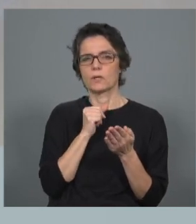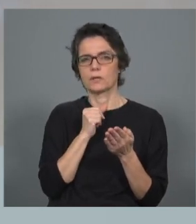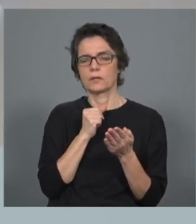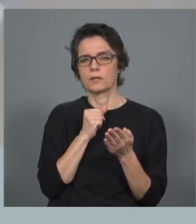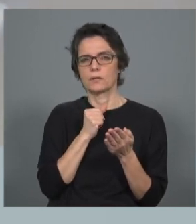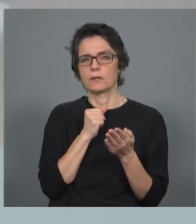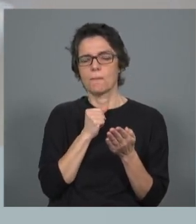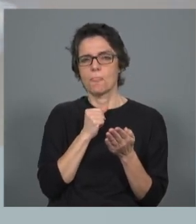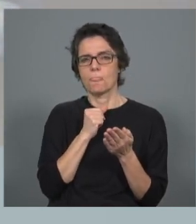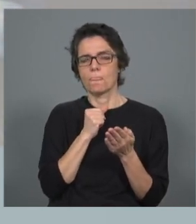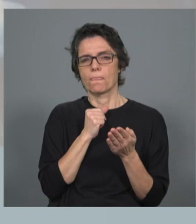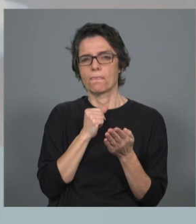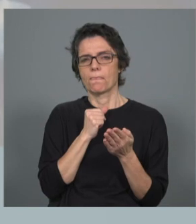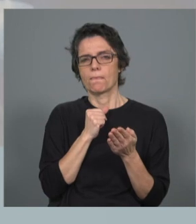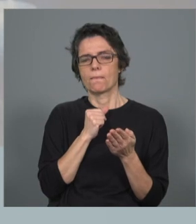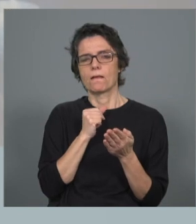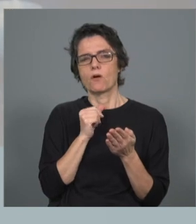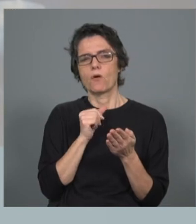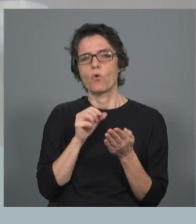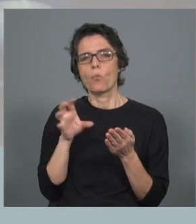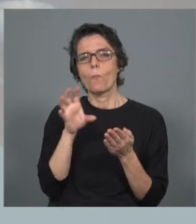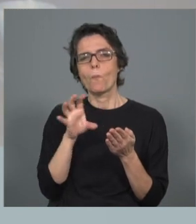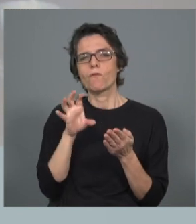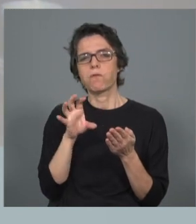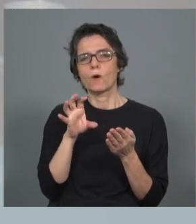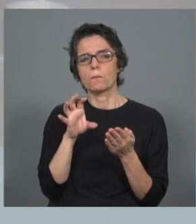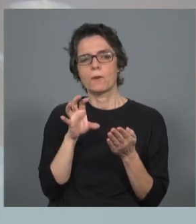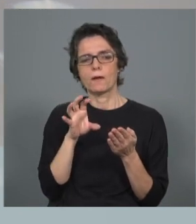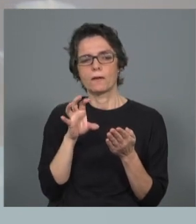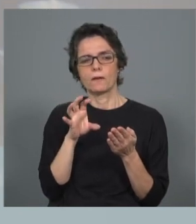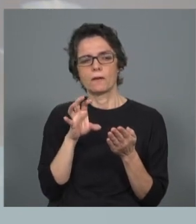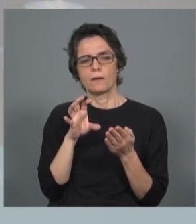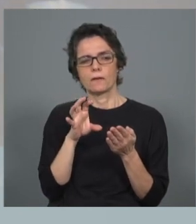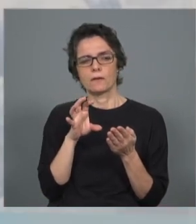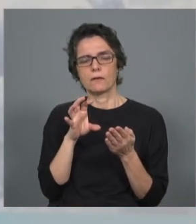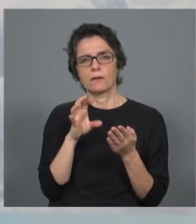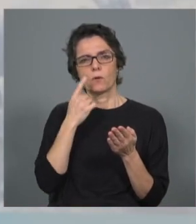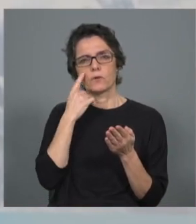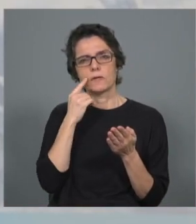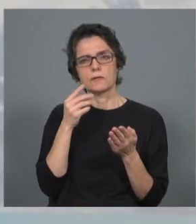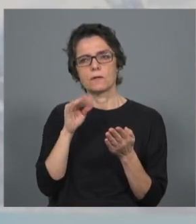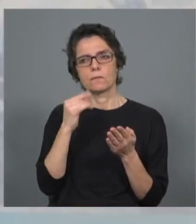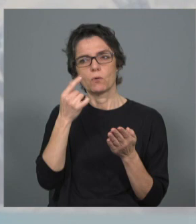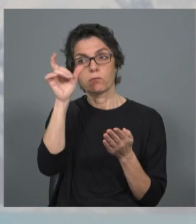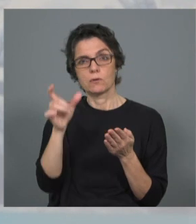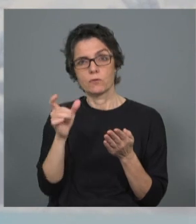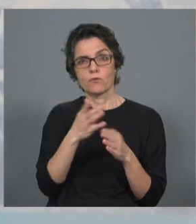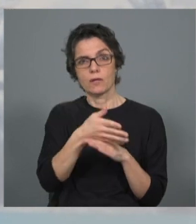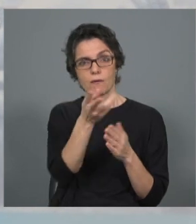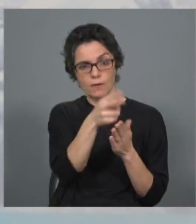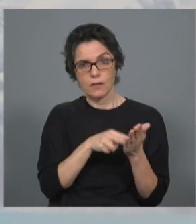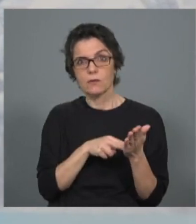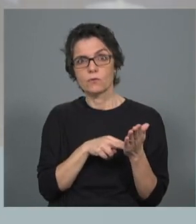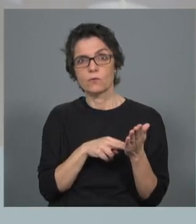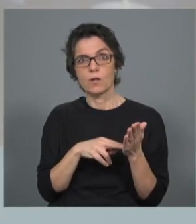no sentido, a maneira profunda como um livro nos pode pôr dentro do coração de outra pessoa. Ainda que seja uma cultura distante da nossa,